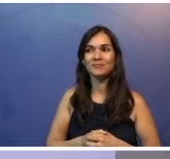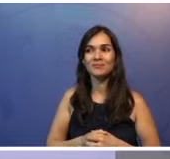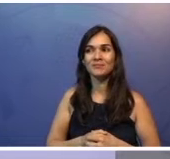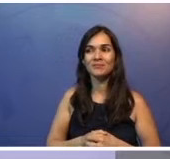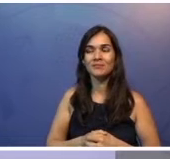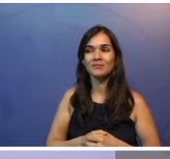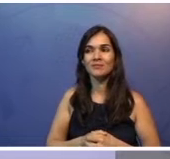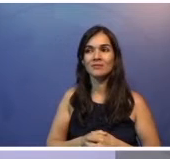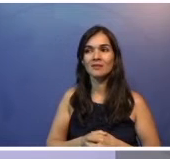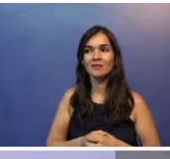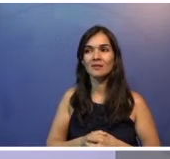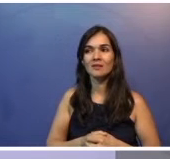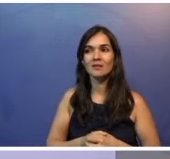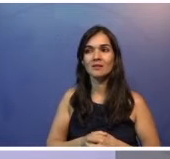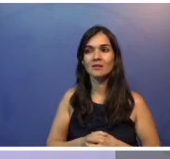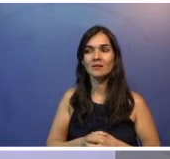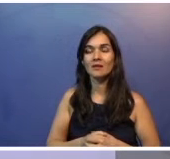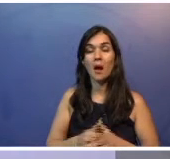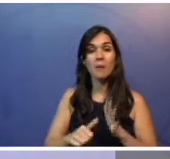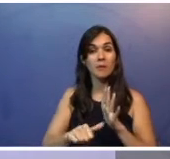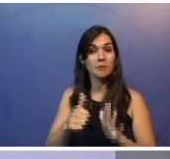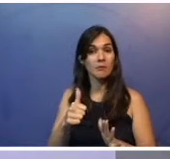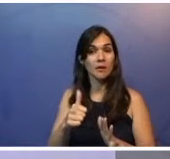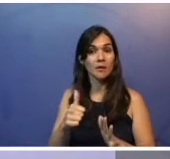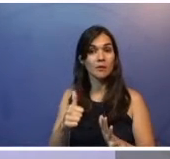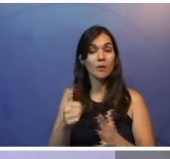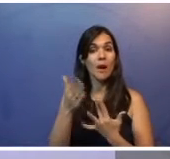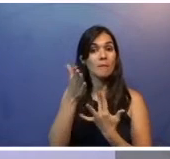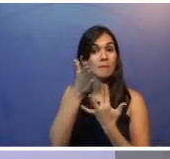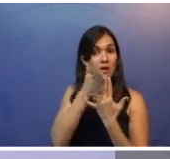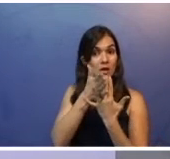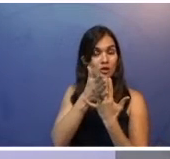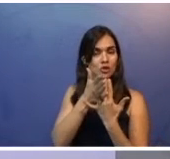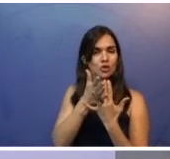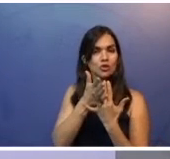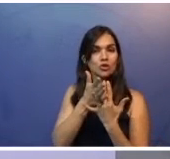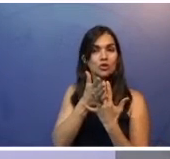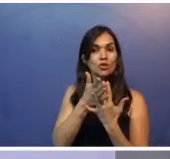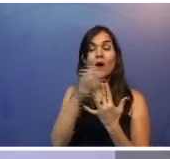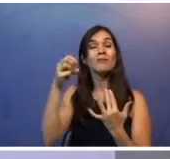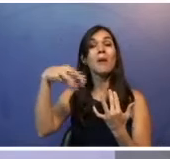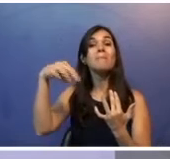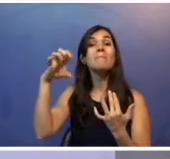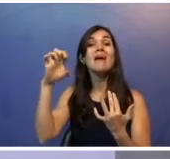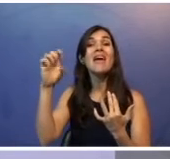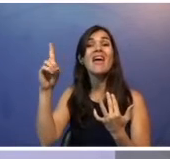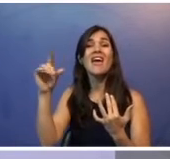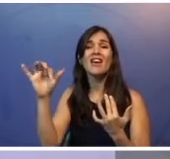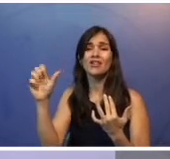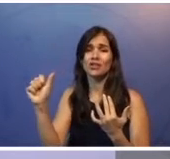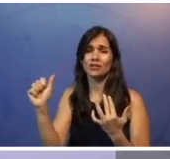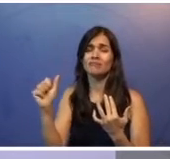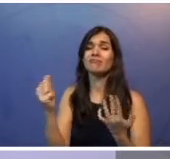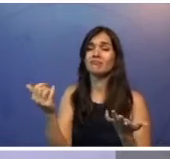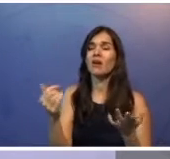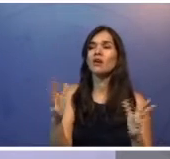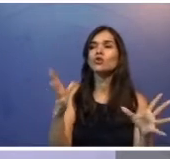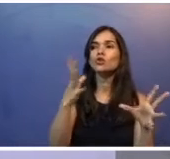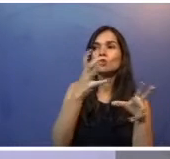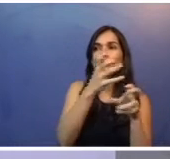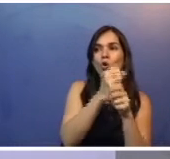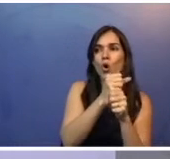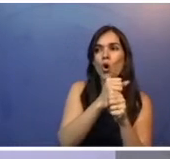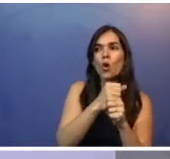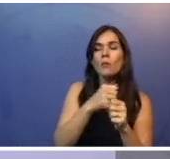dados um calcular a primeira médio somar todos os eles e dividir por 88 porque